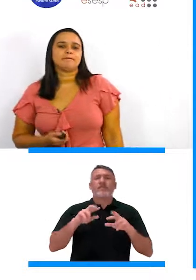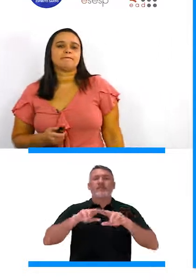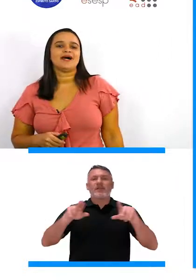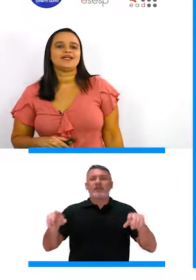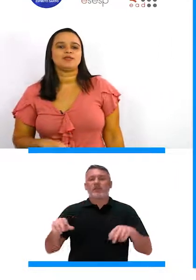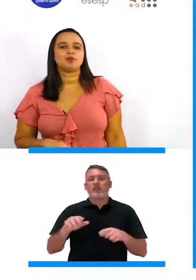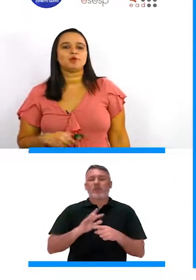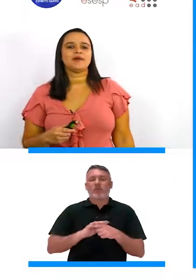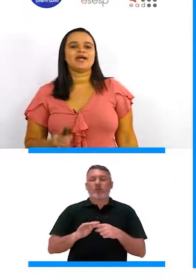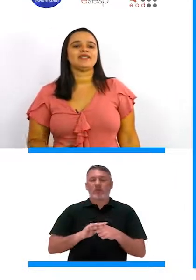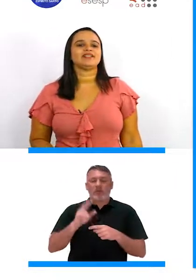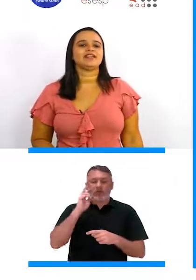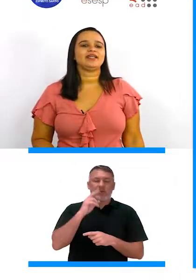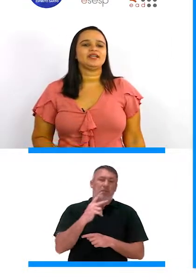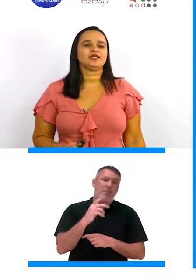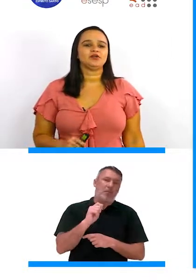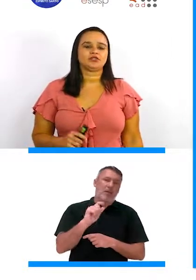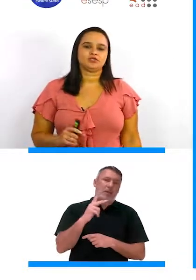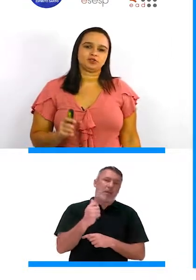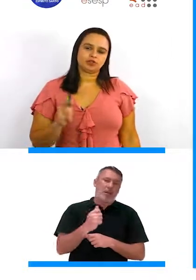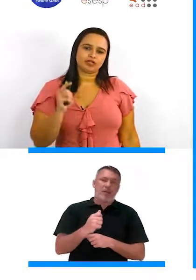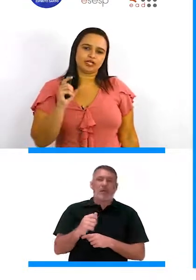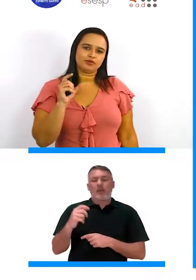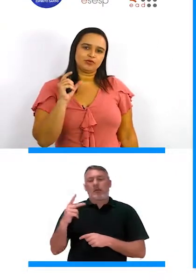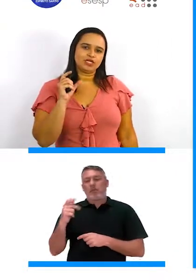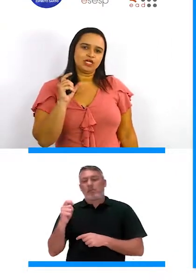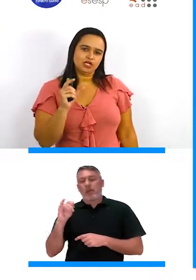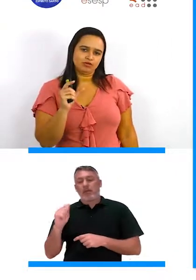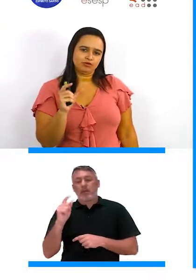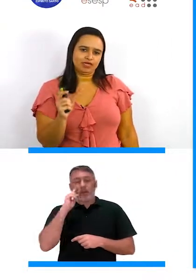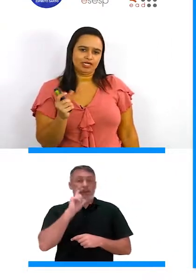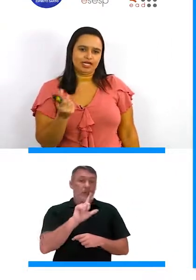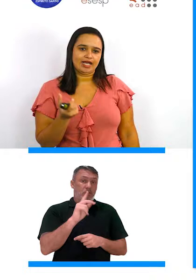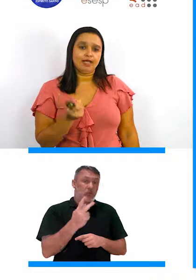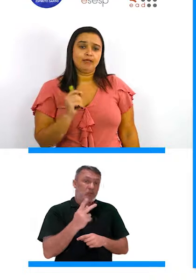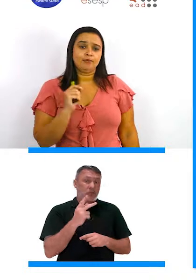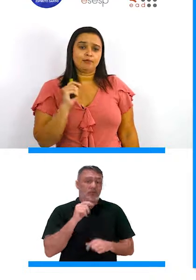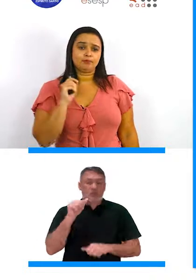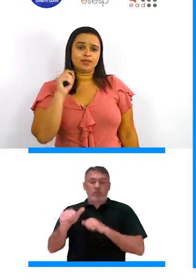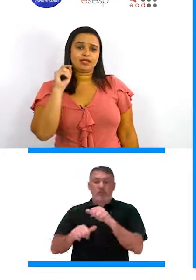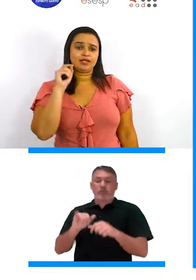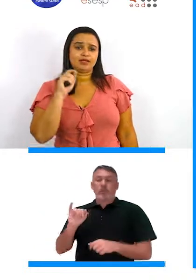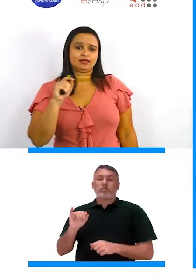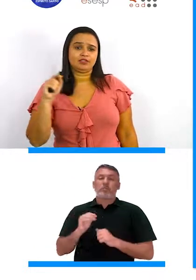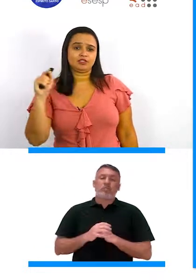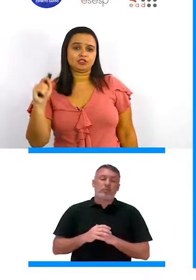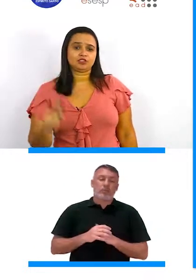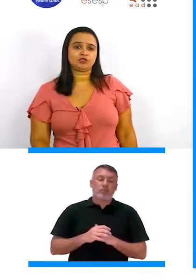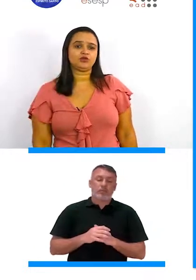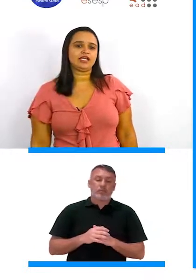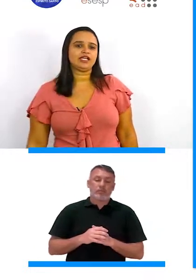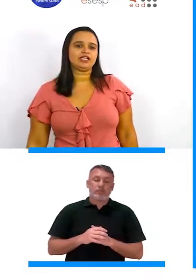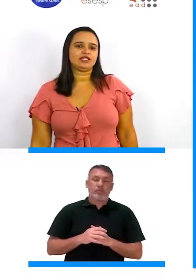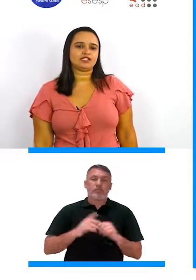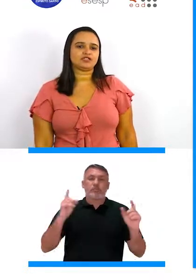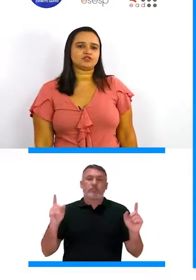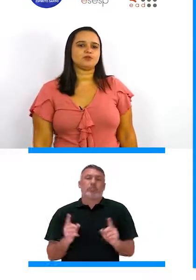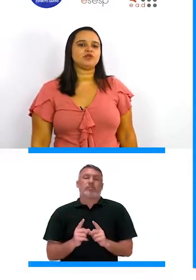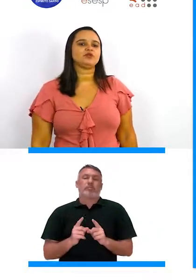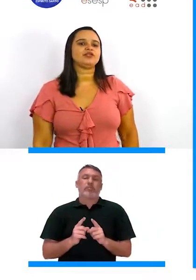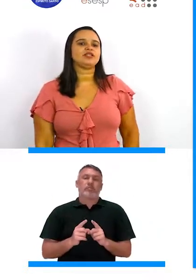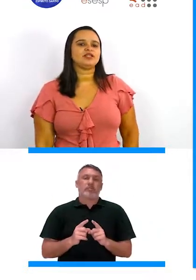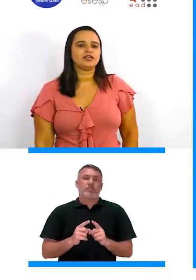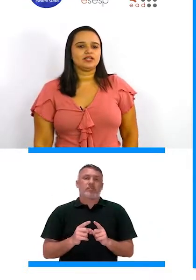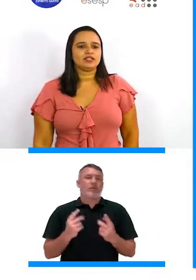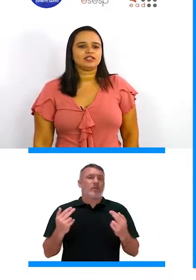fonológica, palha por paia, né? Eu troquei o lhã, o LH, e ditonguei ali, né?